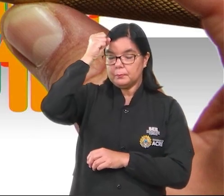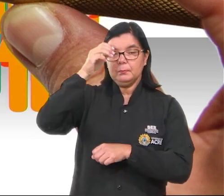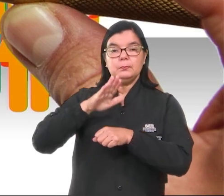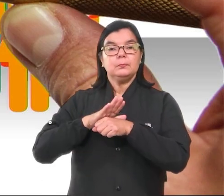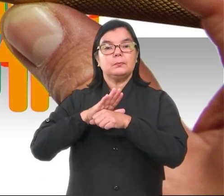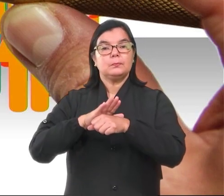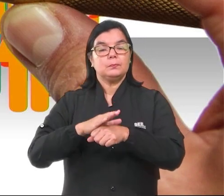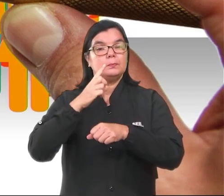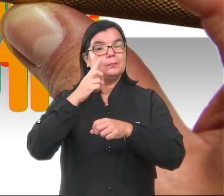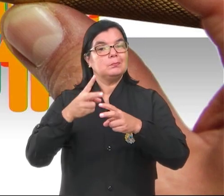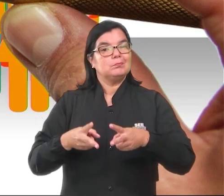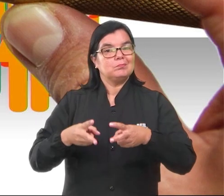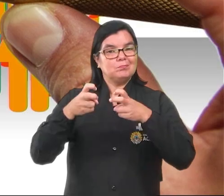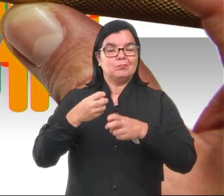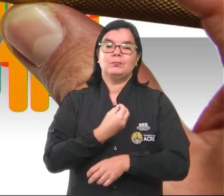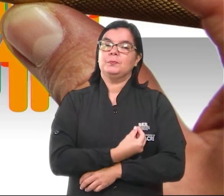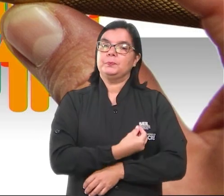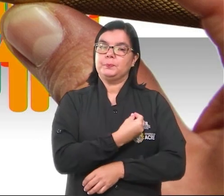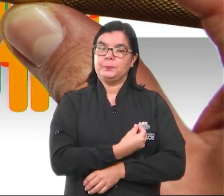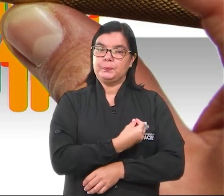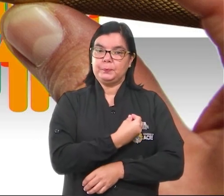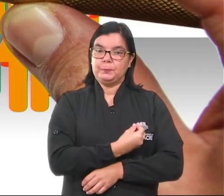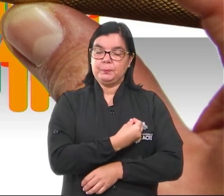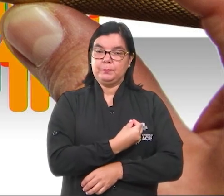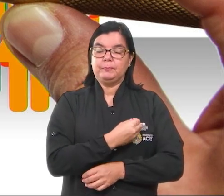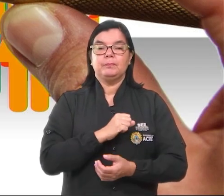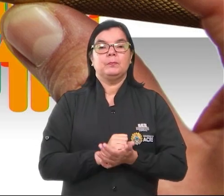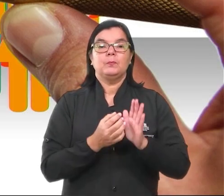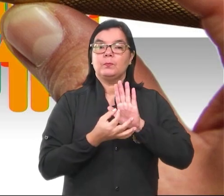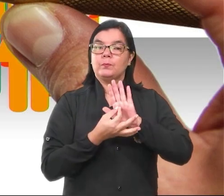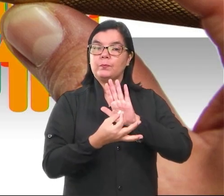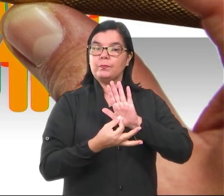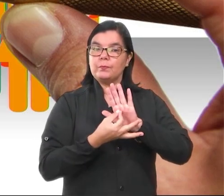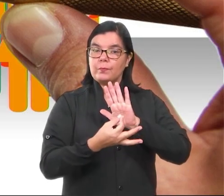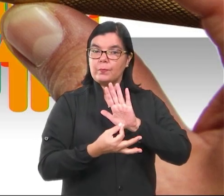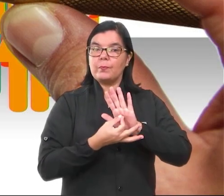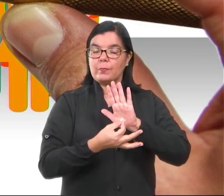ajuda a enxergar o presente com um olhar crítico e